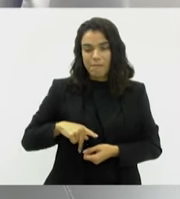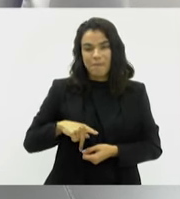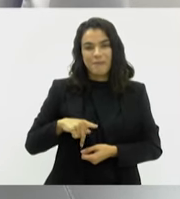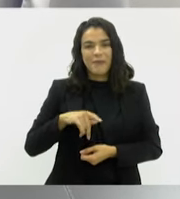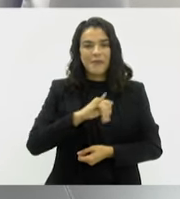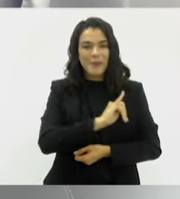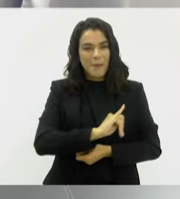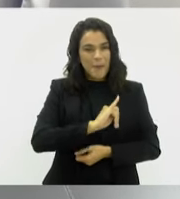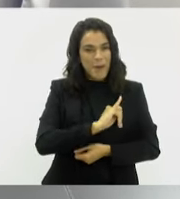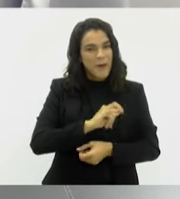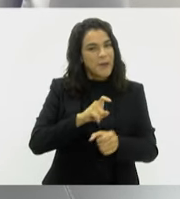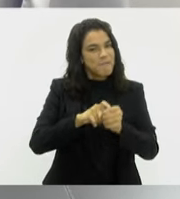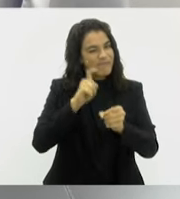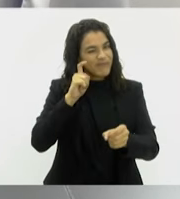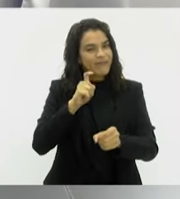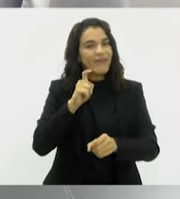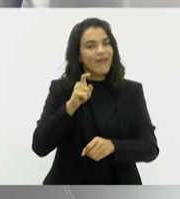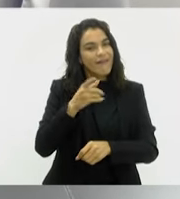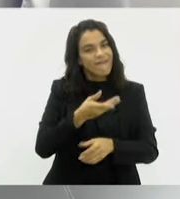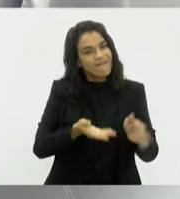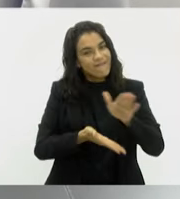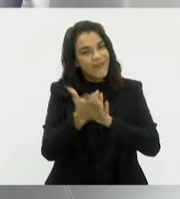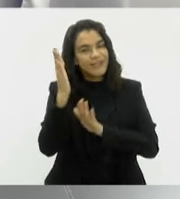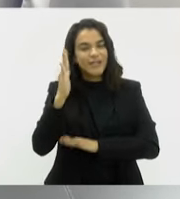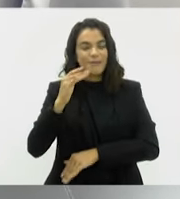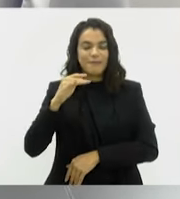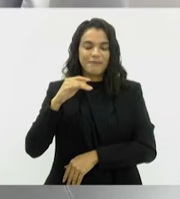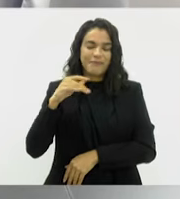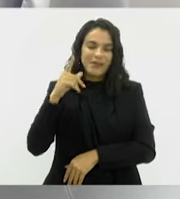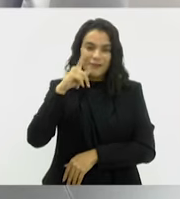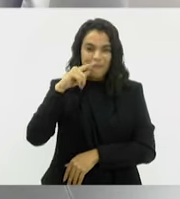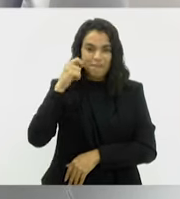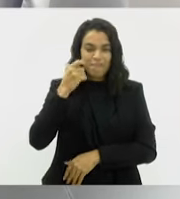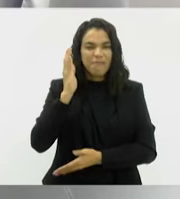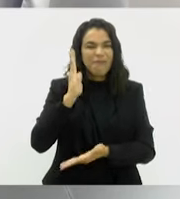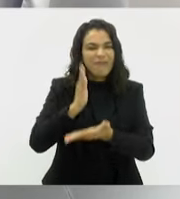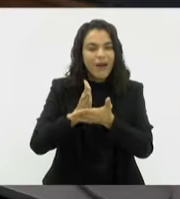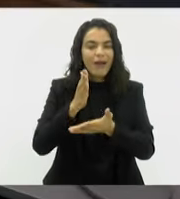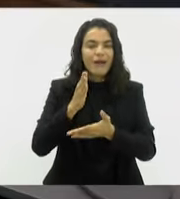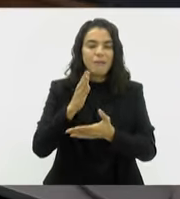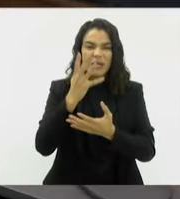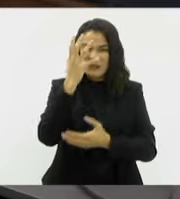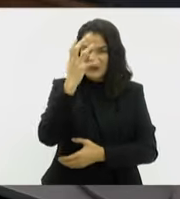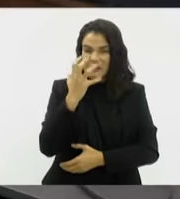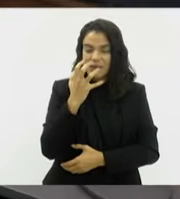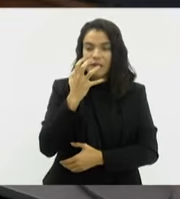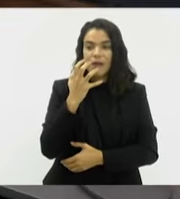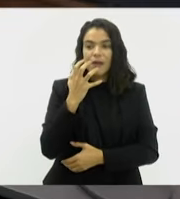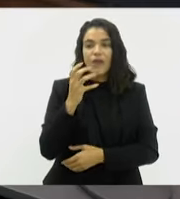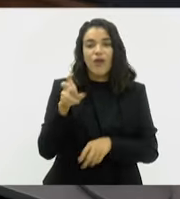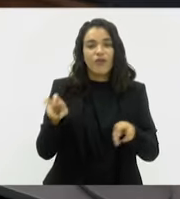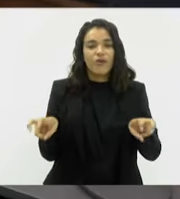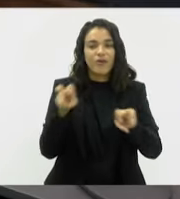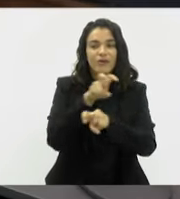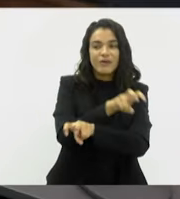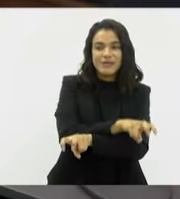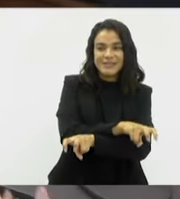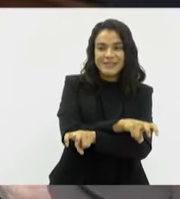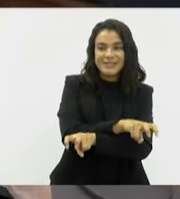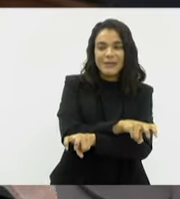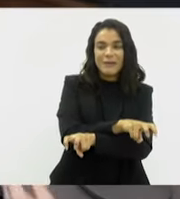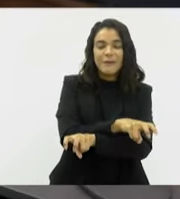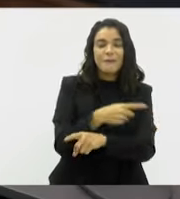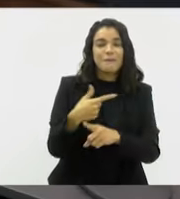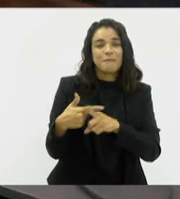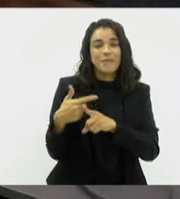pouquinho lá no Sergipe trabalhar. Presidente, para quebrar a seriedade, eu vou ter que mudar de lugar.